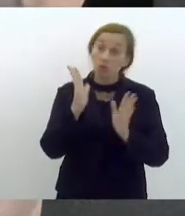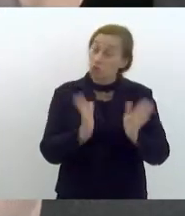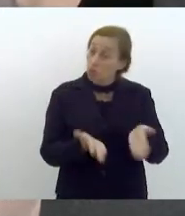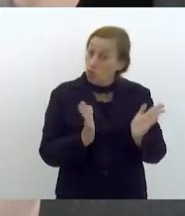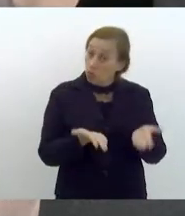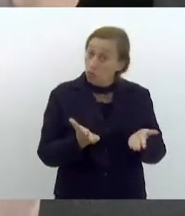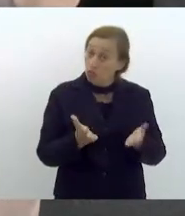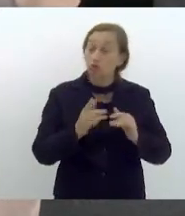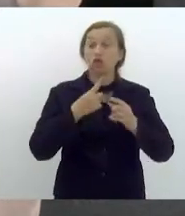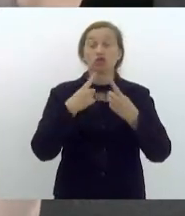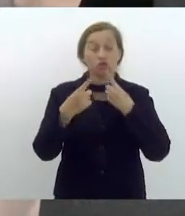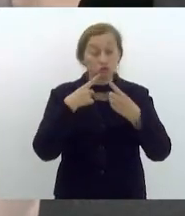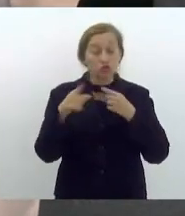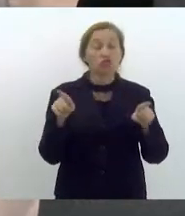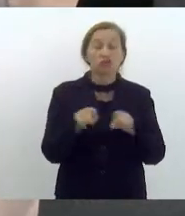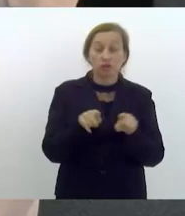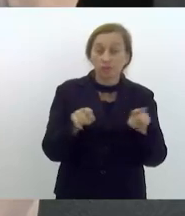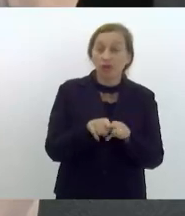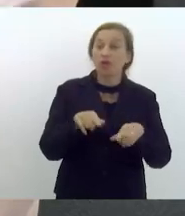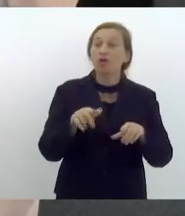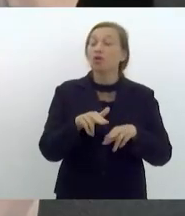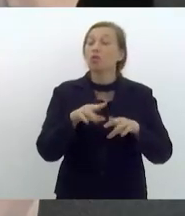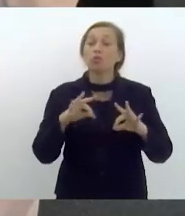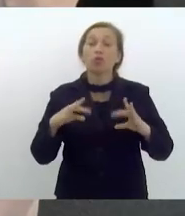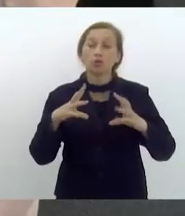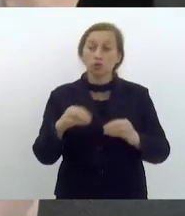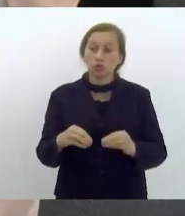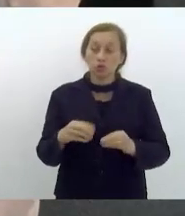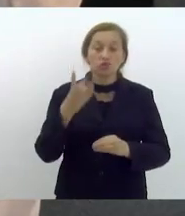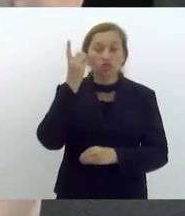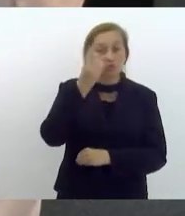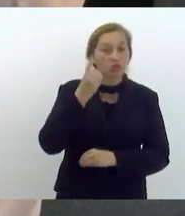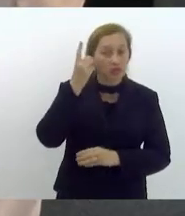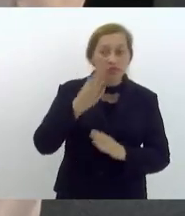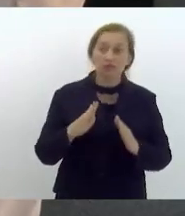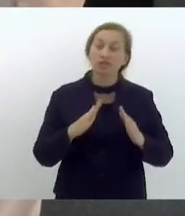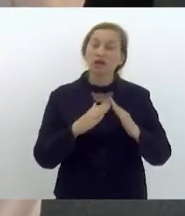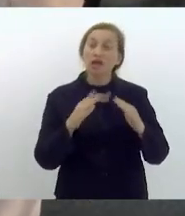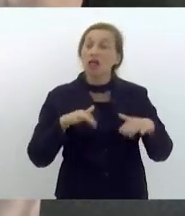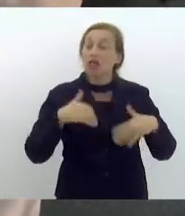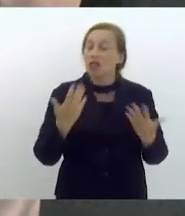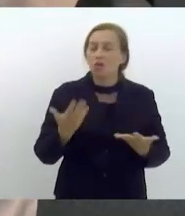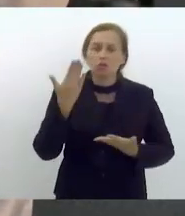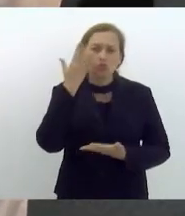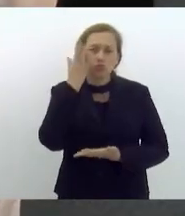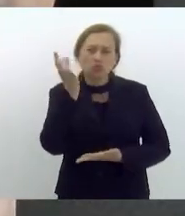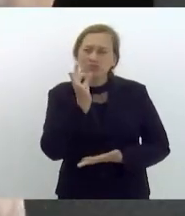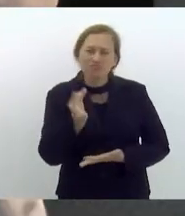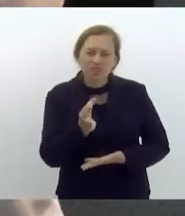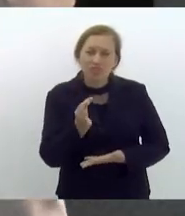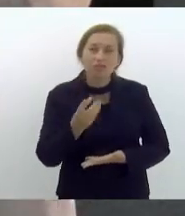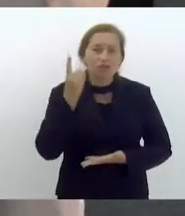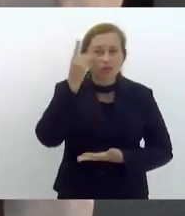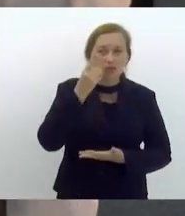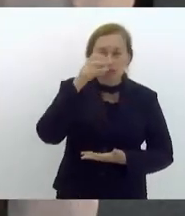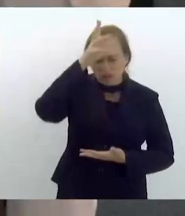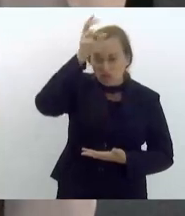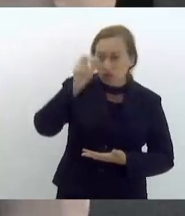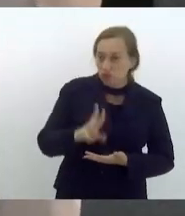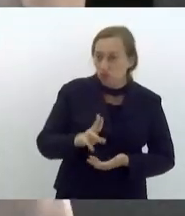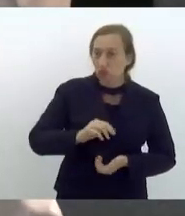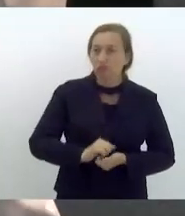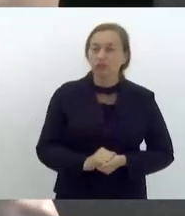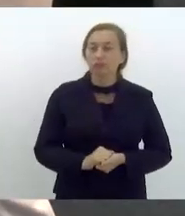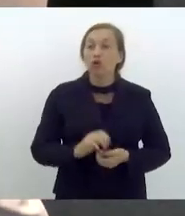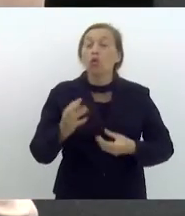foi amplamente também discutido por todos os partidos aqui nessa casa então não consigo entender Deputado Tia Jô